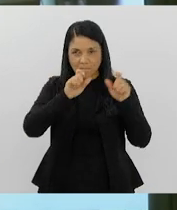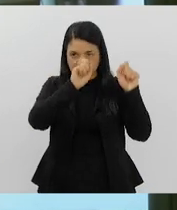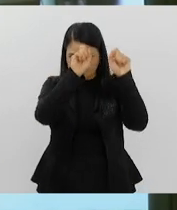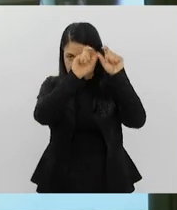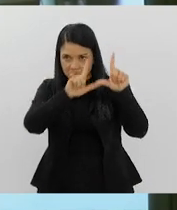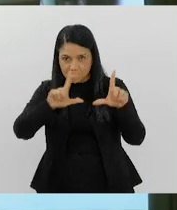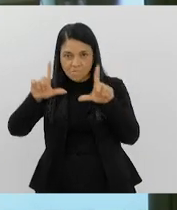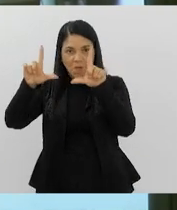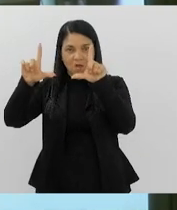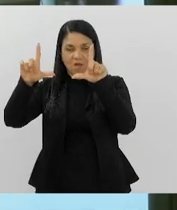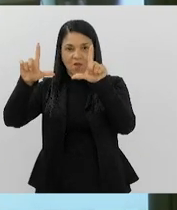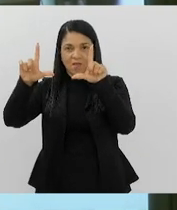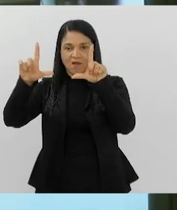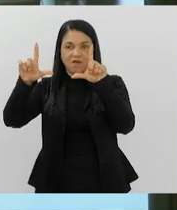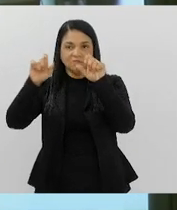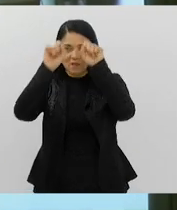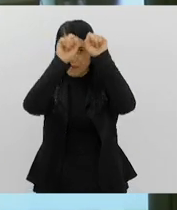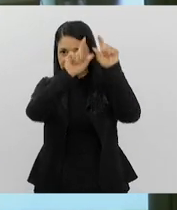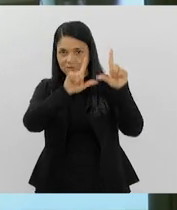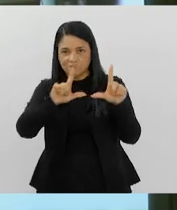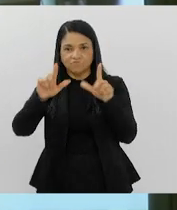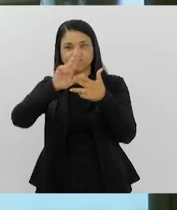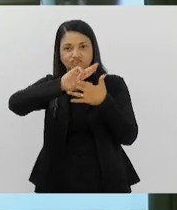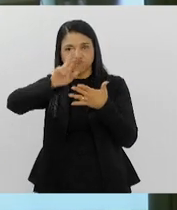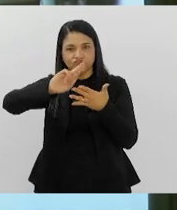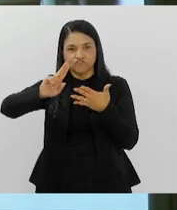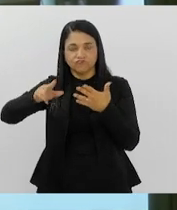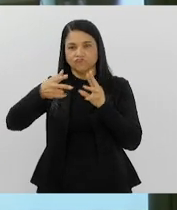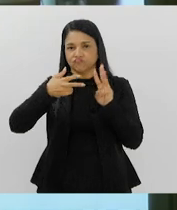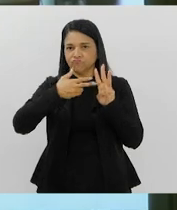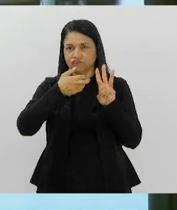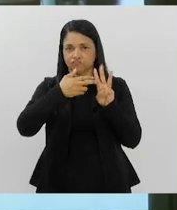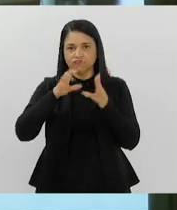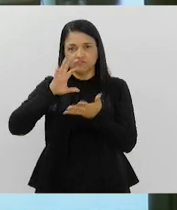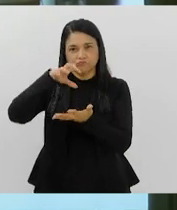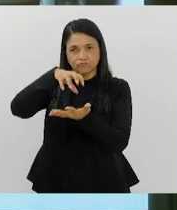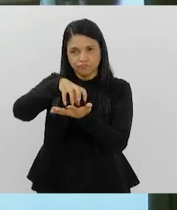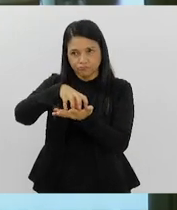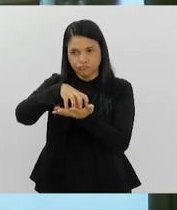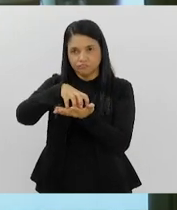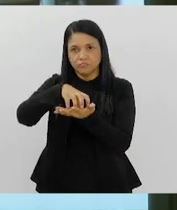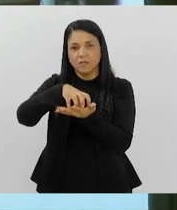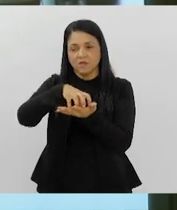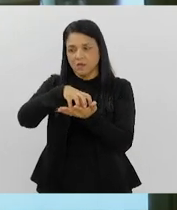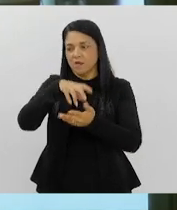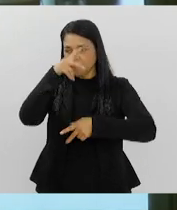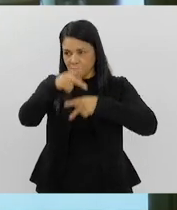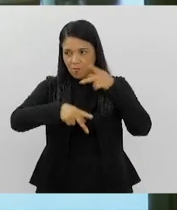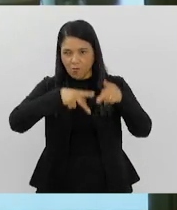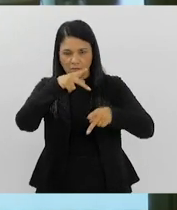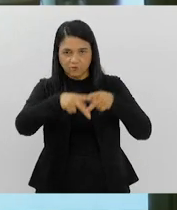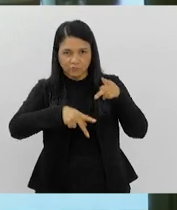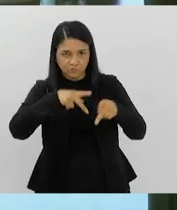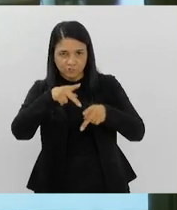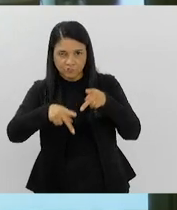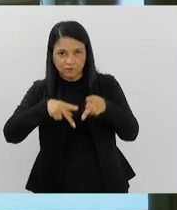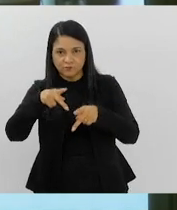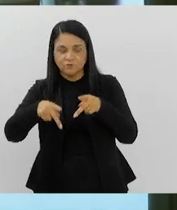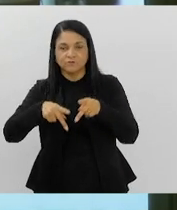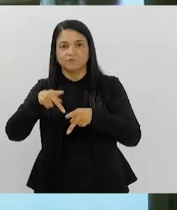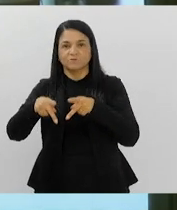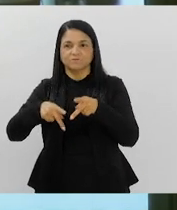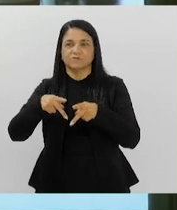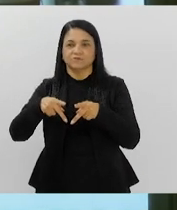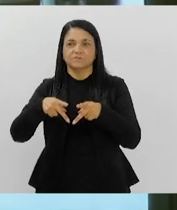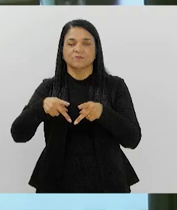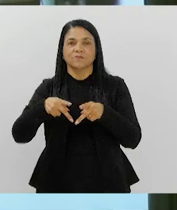Caxinauás, Umicuim, Culinas, Araras, Nuquinis, Nauas, Xaninaua e Axaninkas.